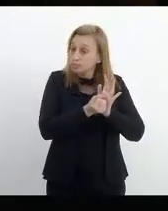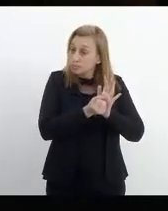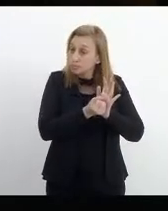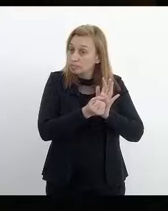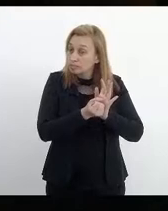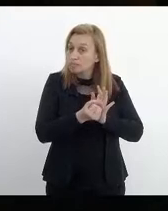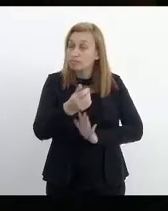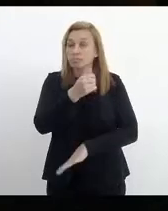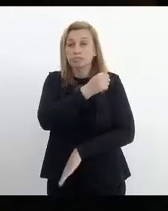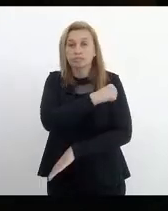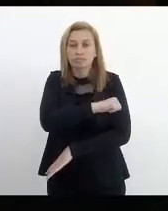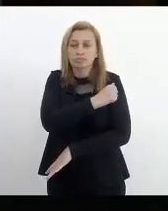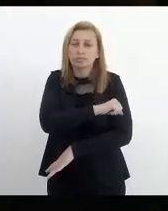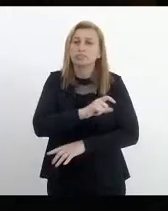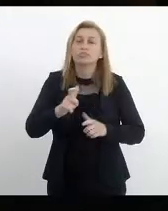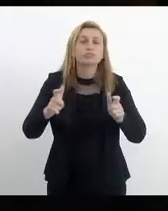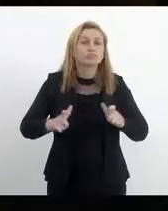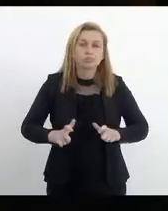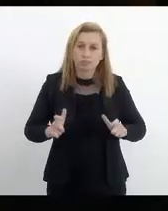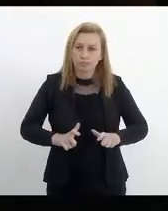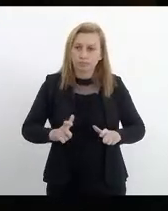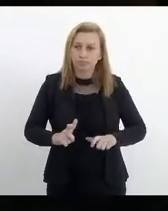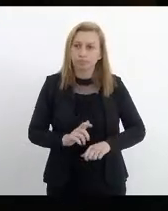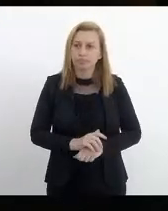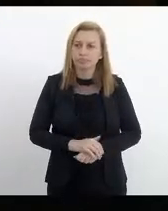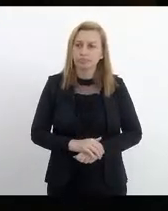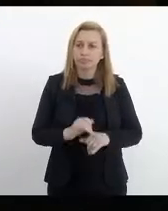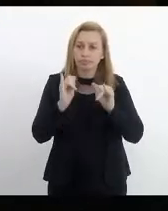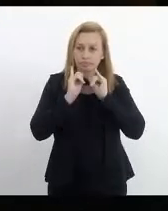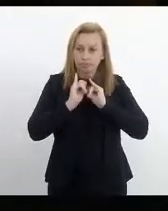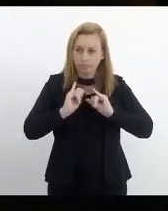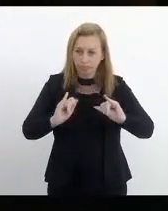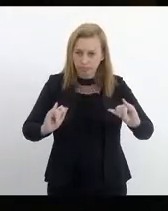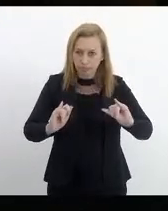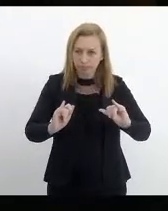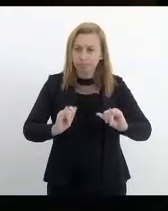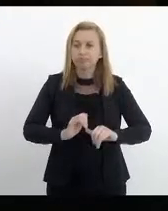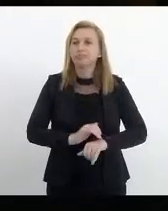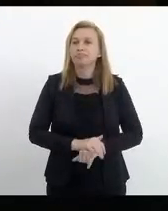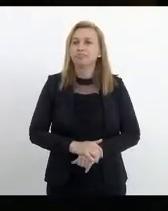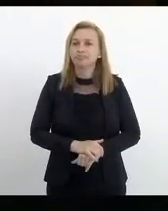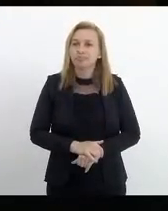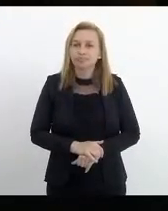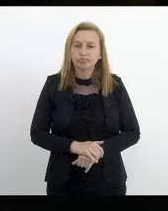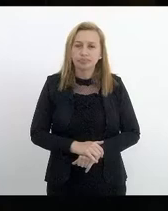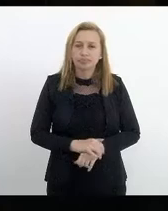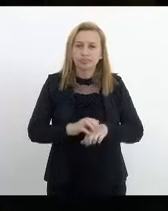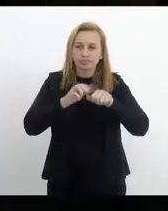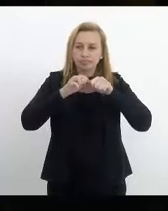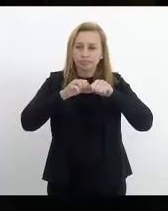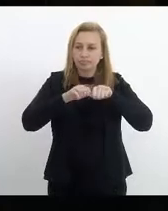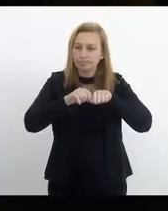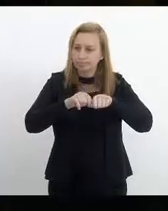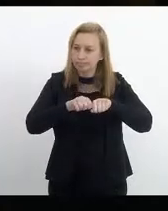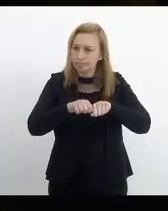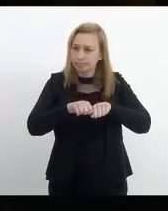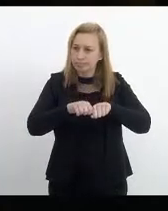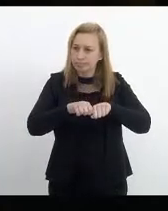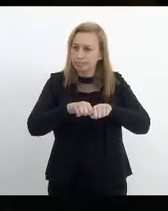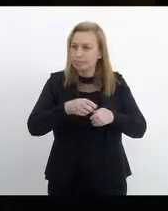Janeiro onde anuncia a distribuição